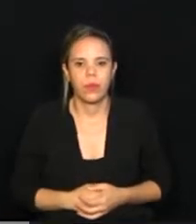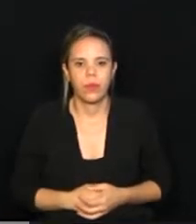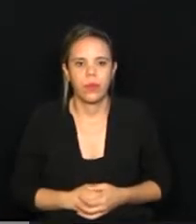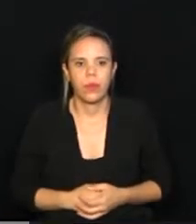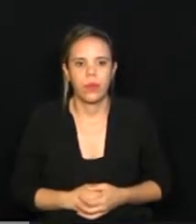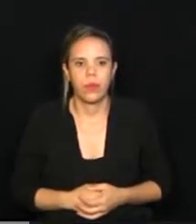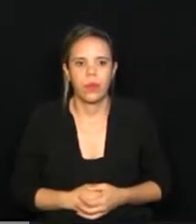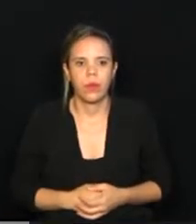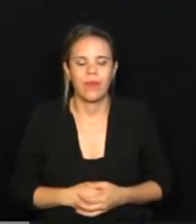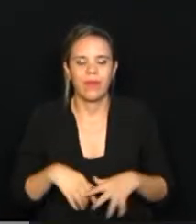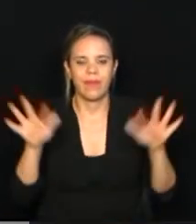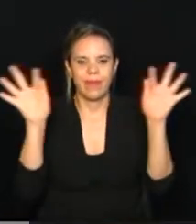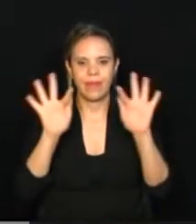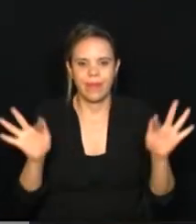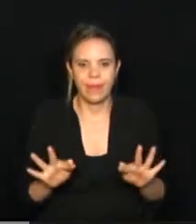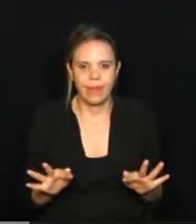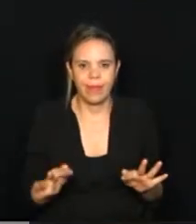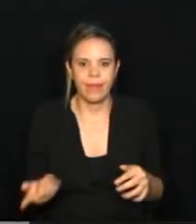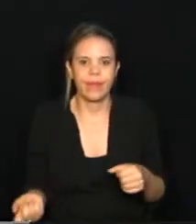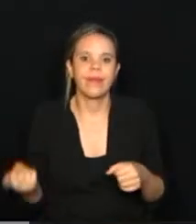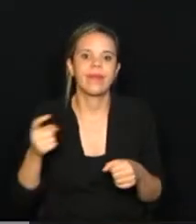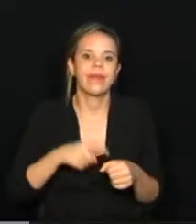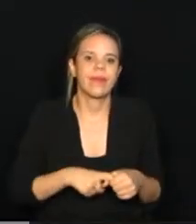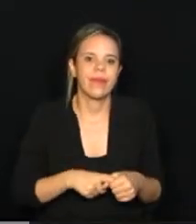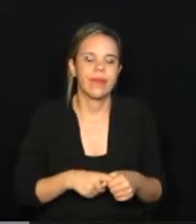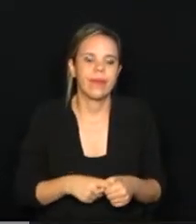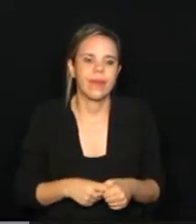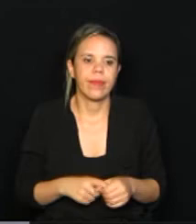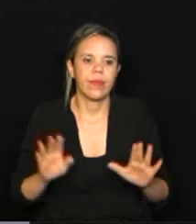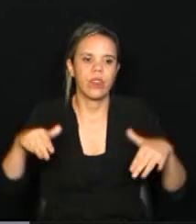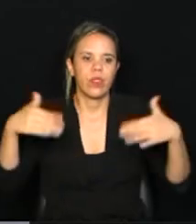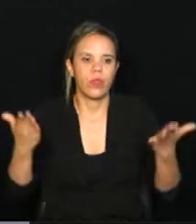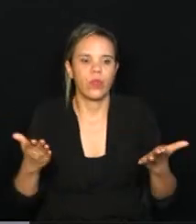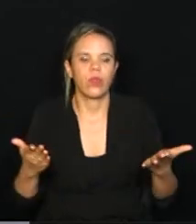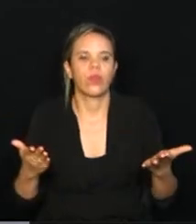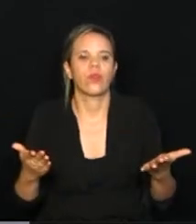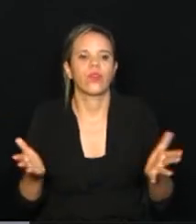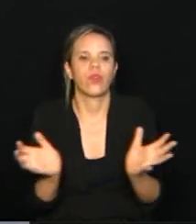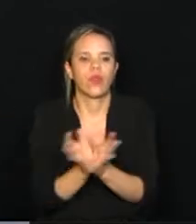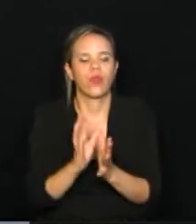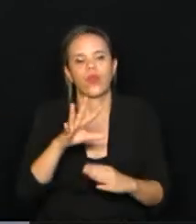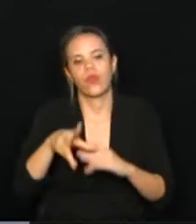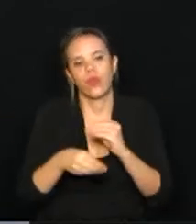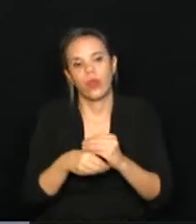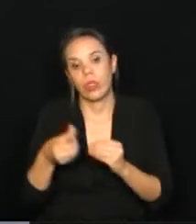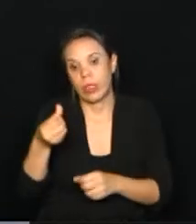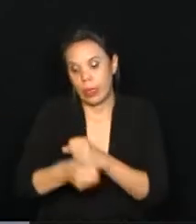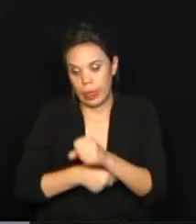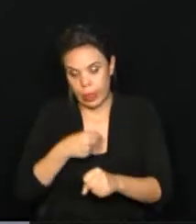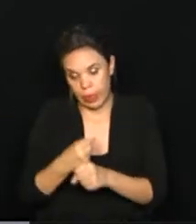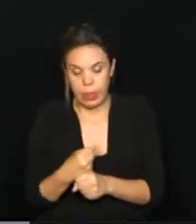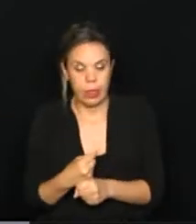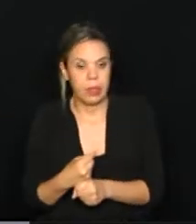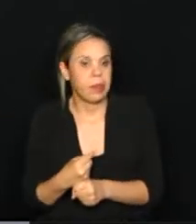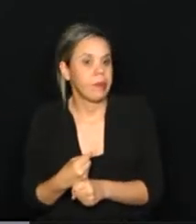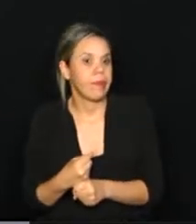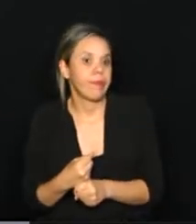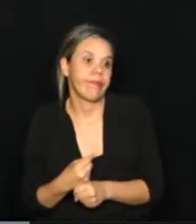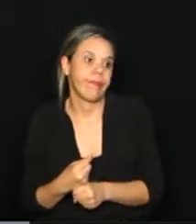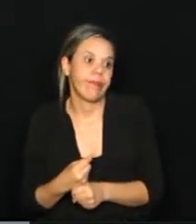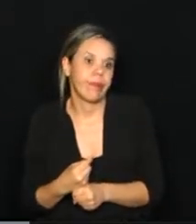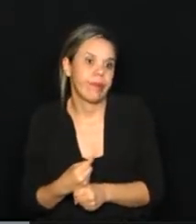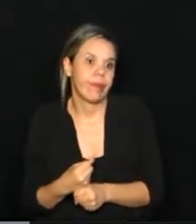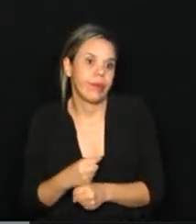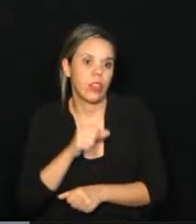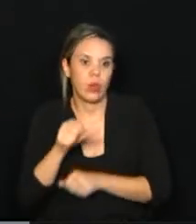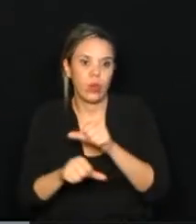Eu fiquei muito feliz de ter retornado. Eu estava fora de seleção fazia 6 anos. E eu tive que